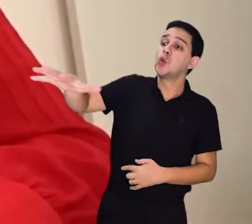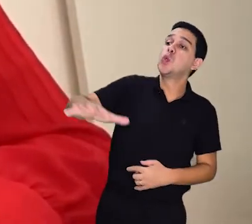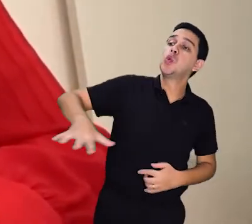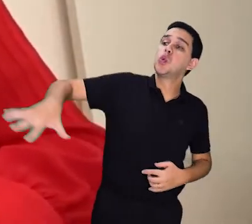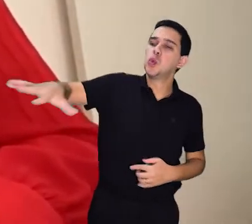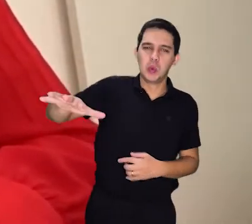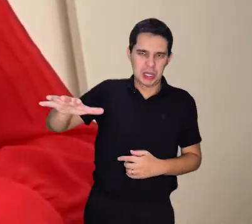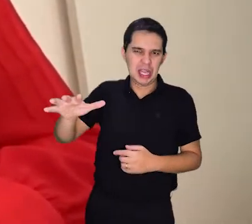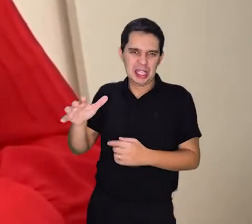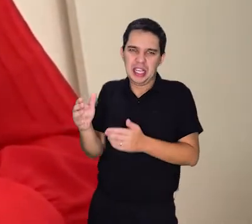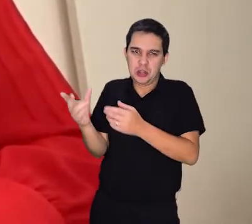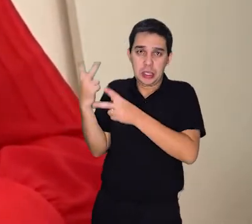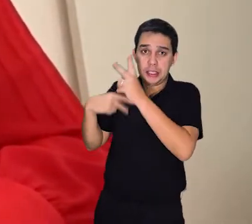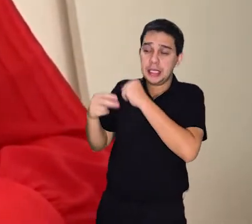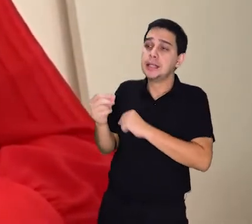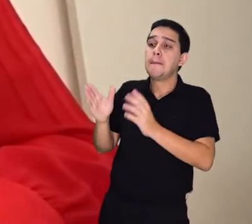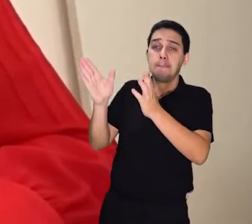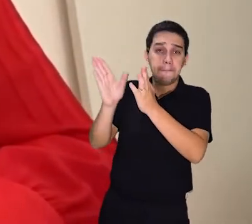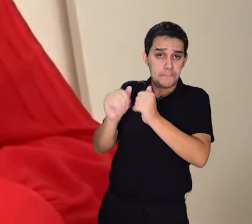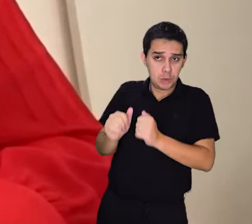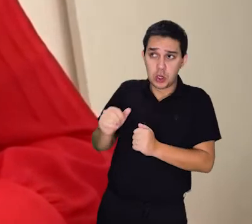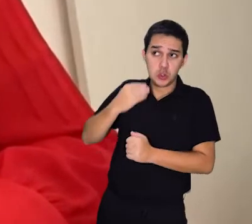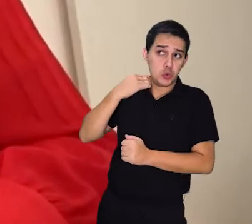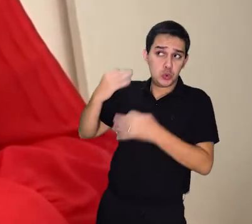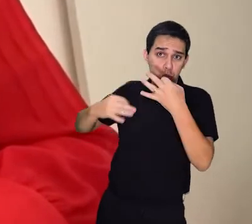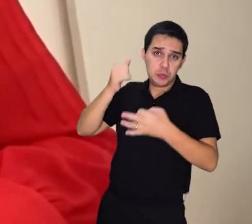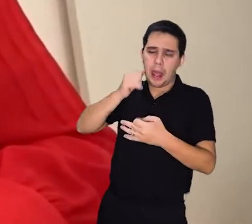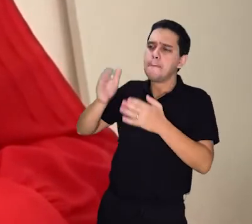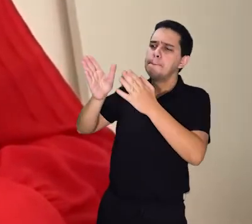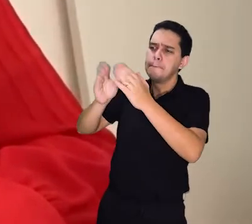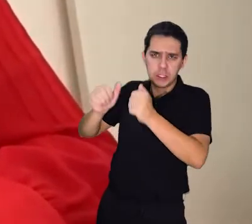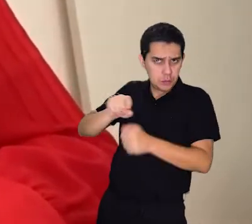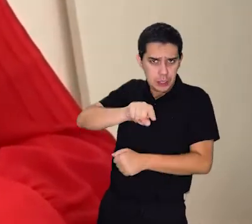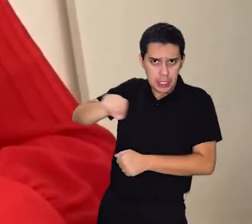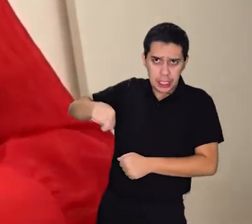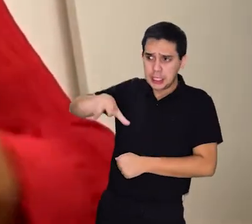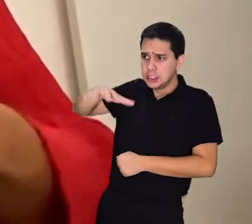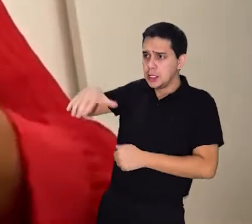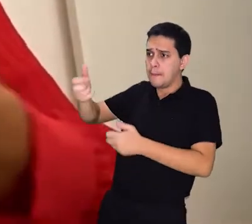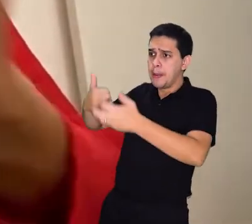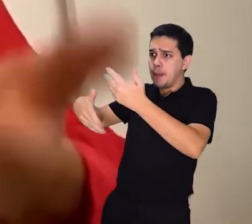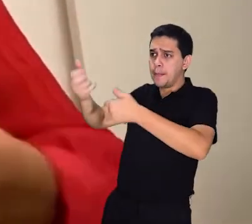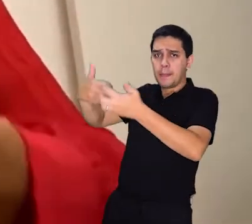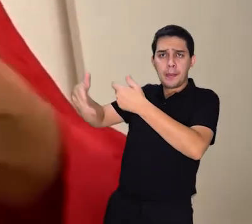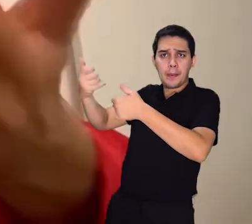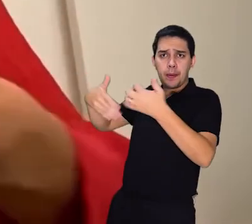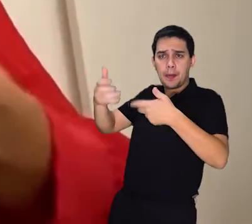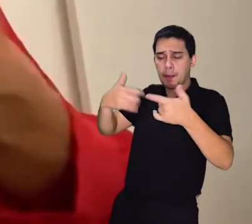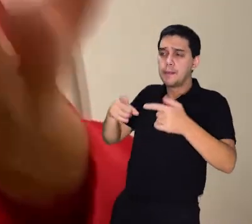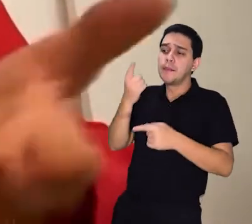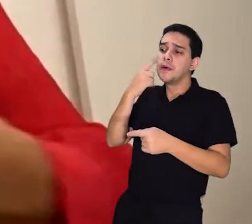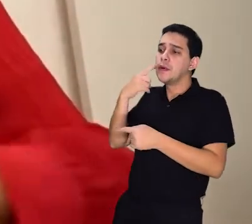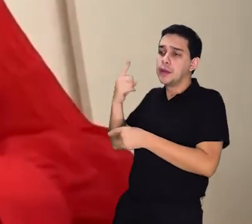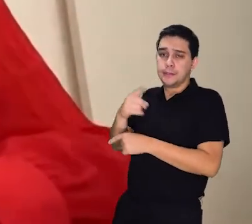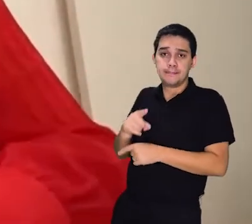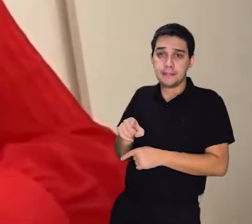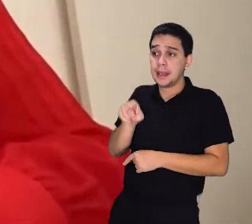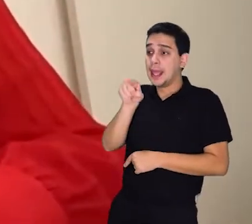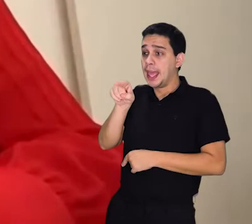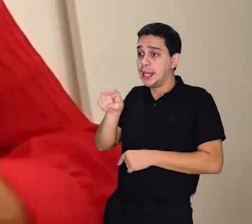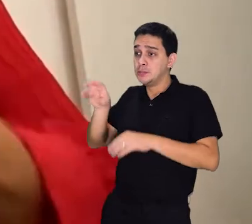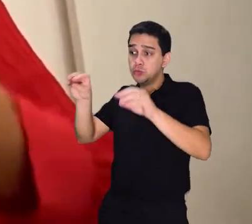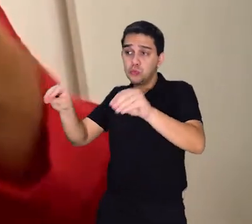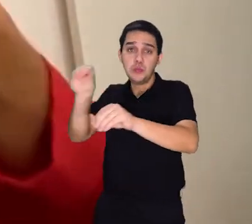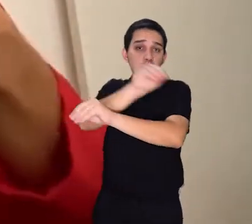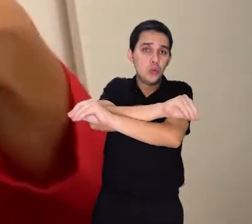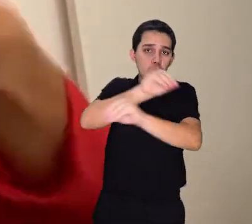uma inversão de provas. Por que a importância disso? Porque esses adolescentes saem muito, né, eles transitam muito do